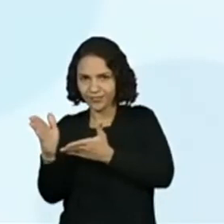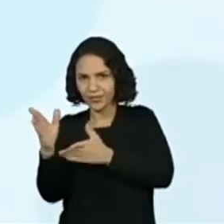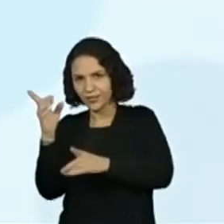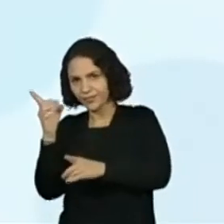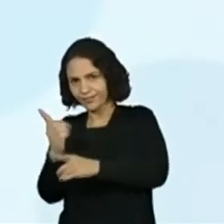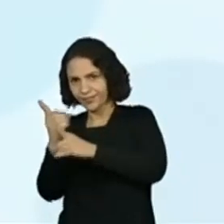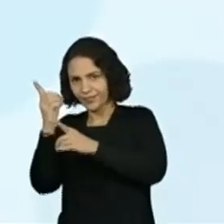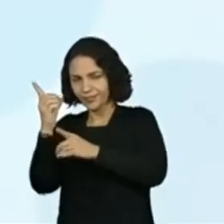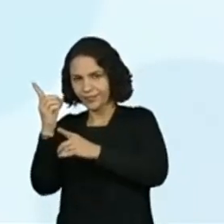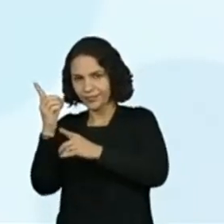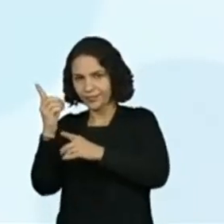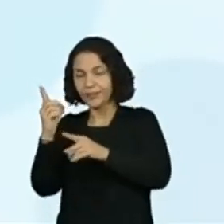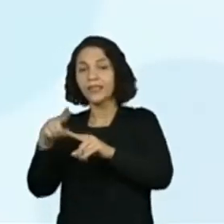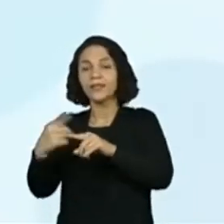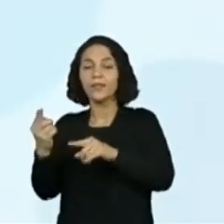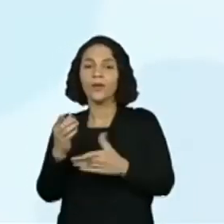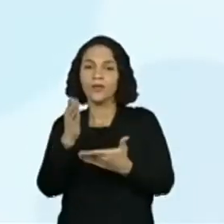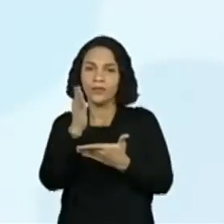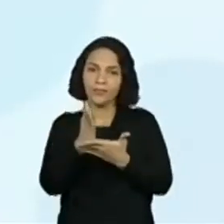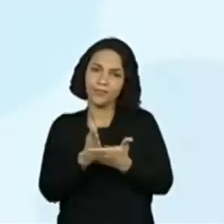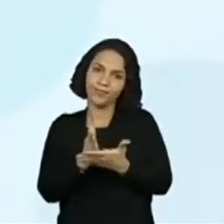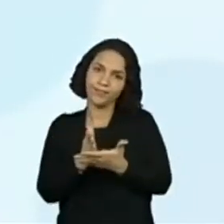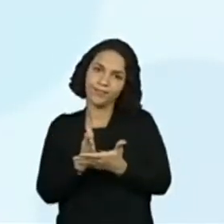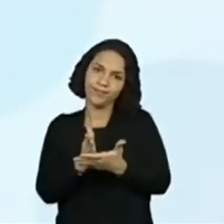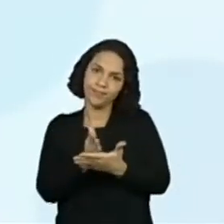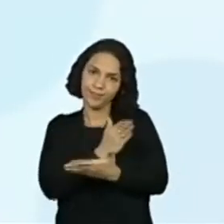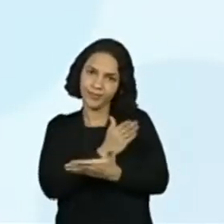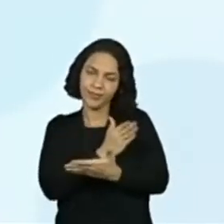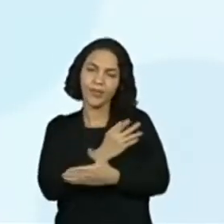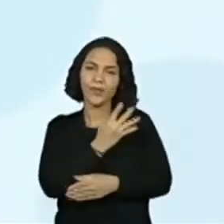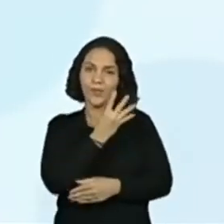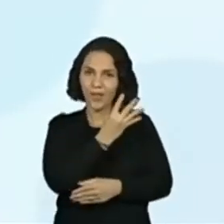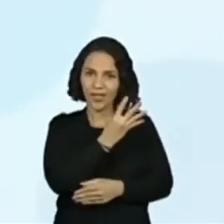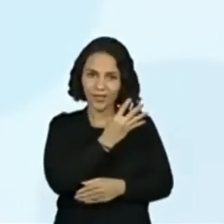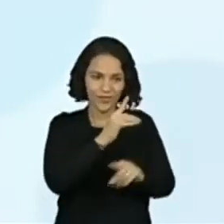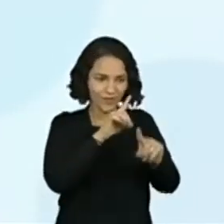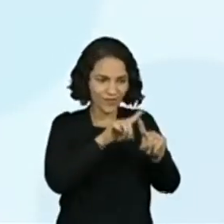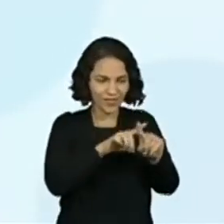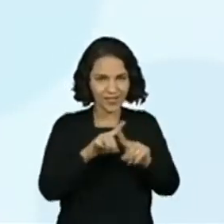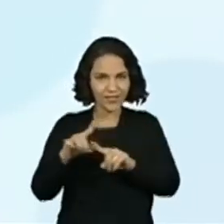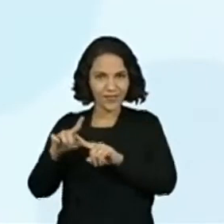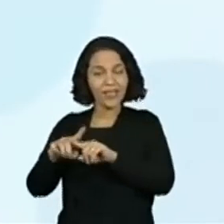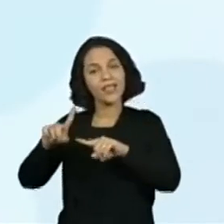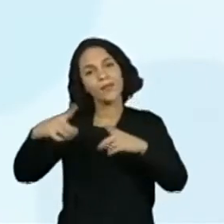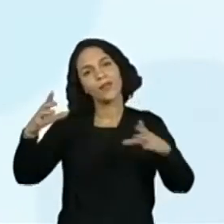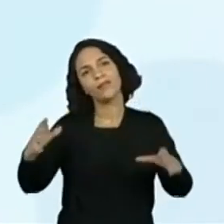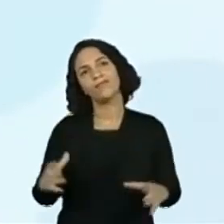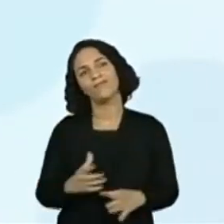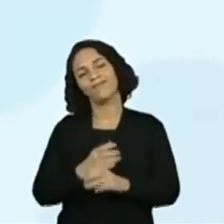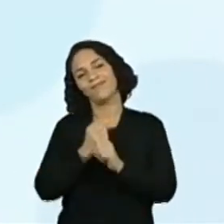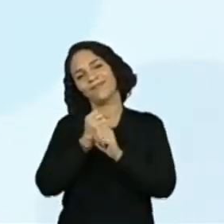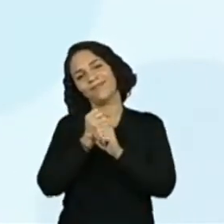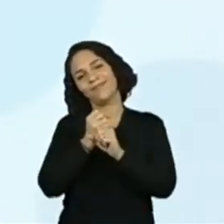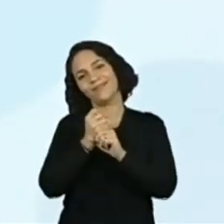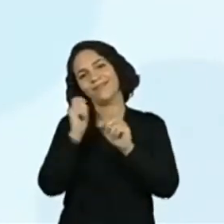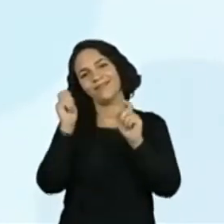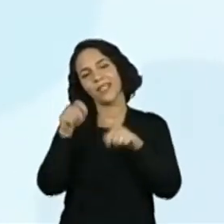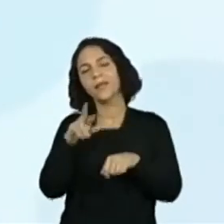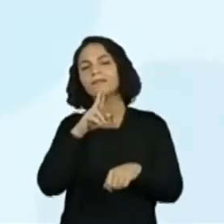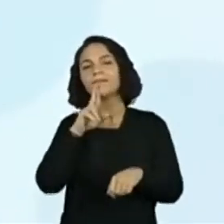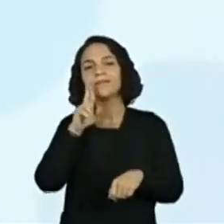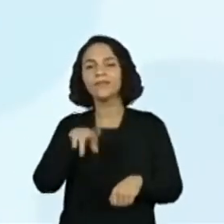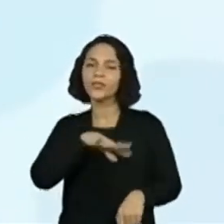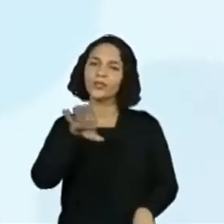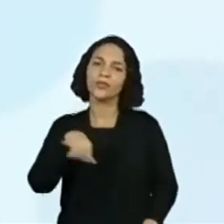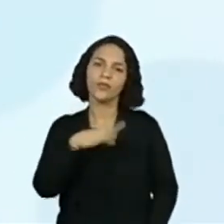6, nós saberemos também o valor da outra metade. E aí, juntando as duas, nós também